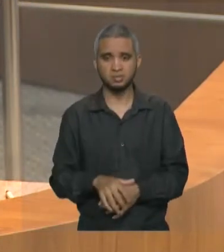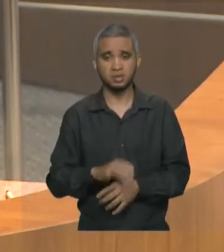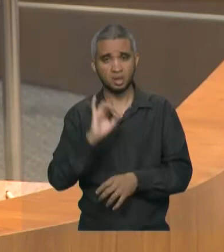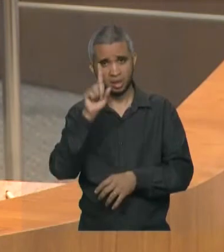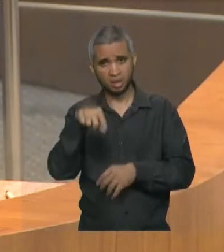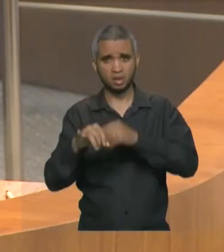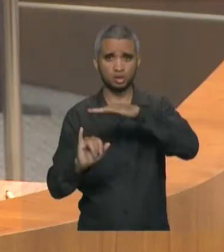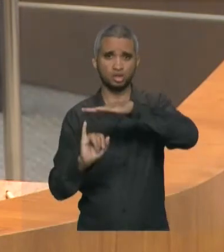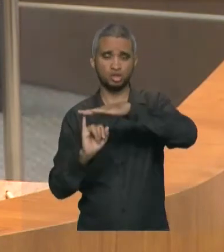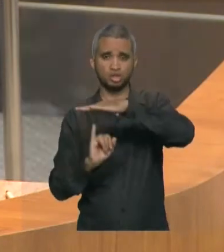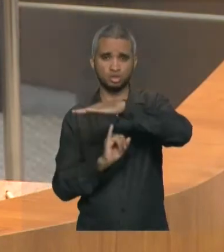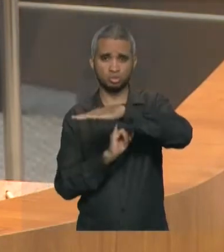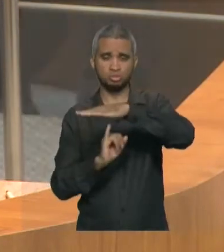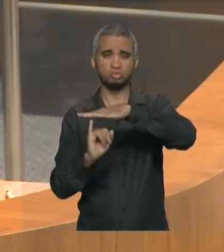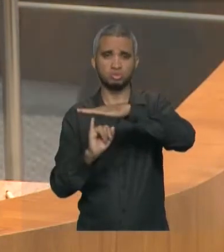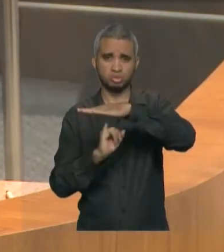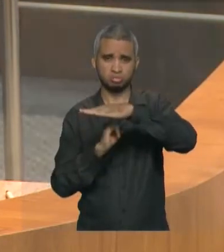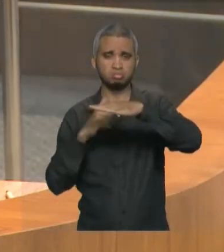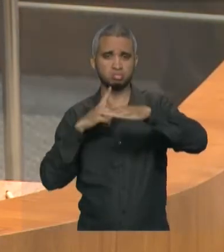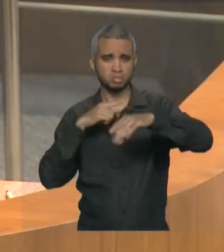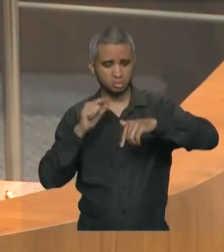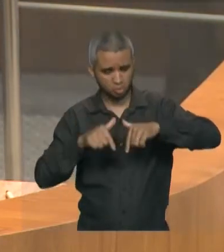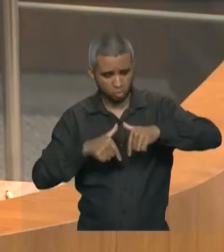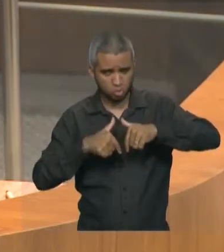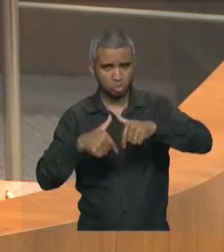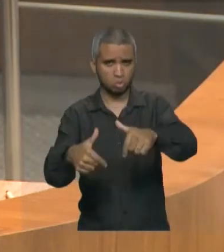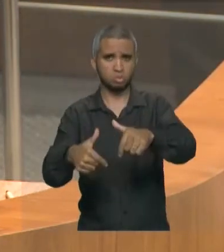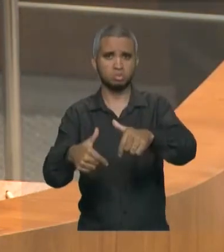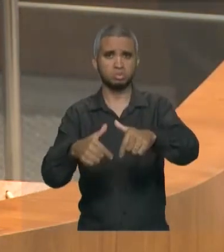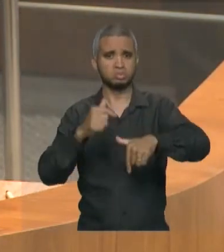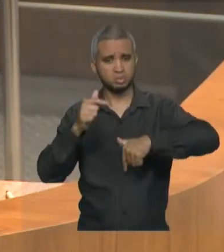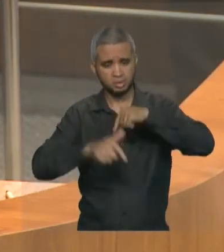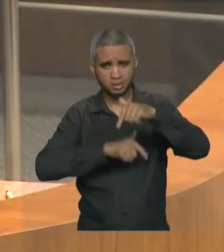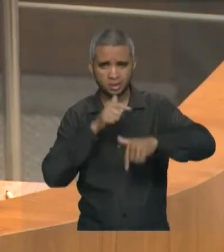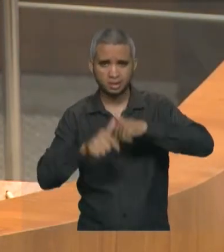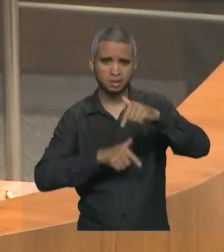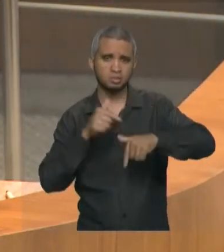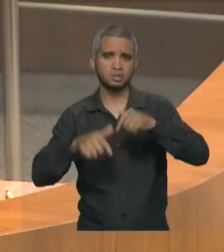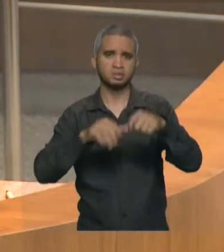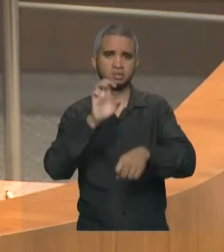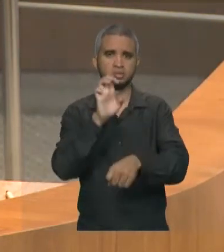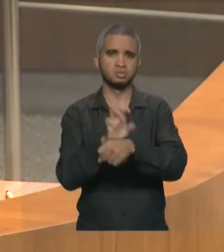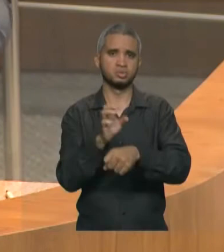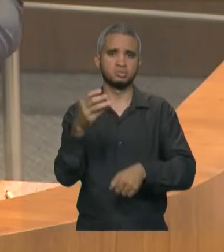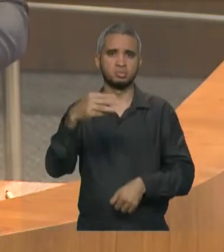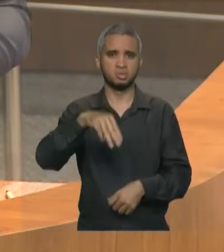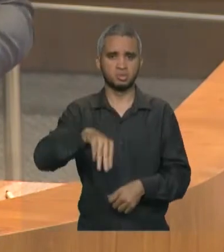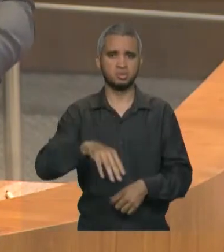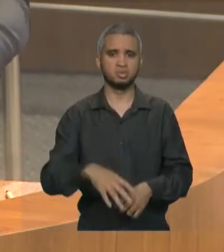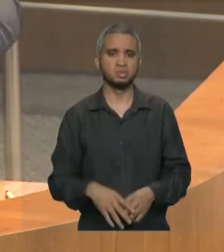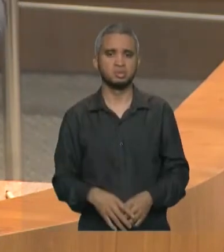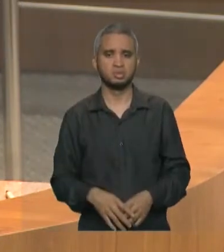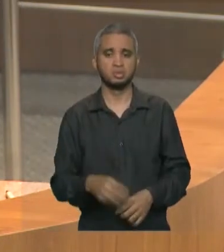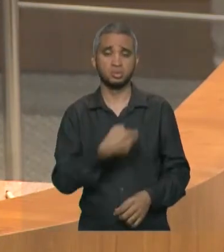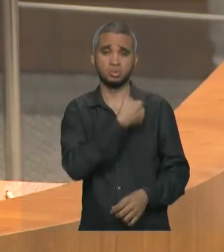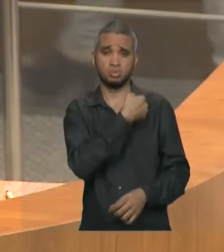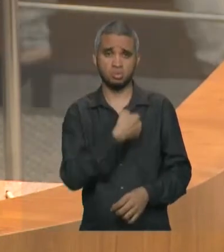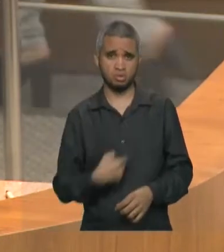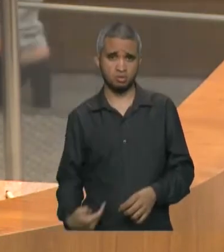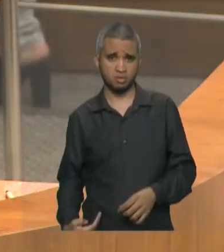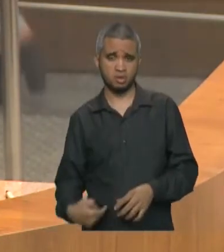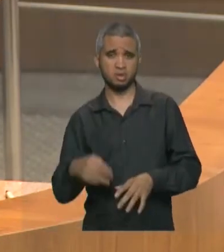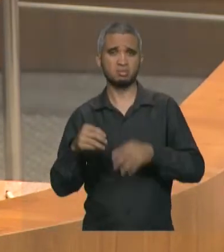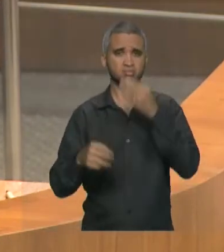instituição guerreira que cobra e que trabalha pelo Estado do Maranhão e que o governo os deixa